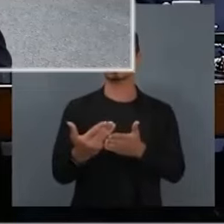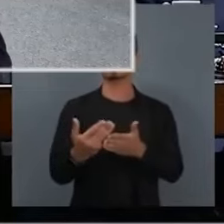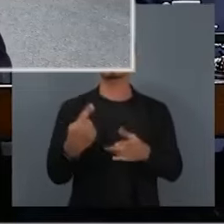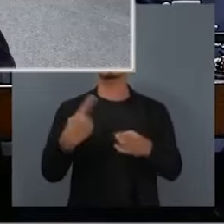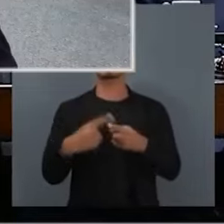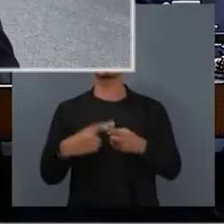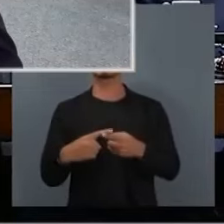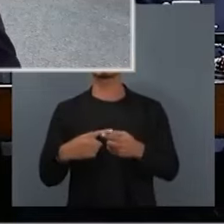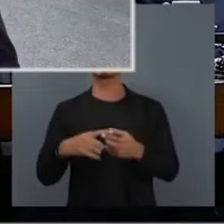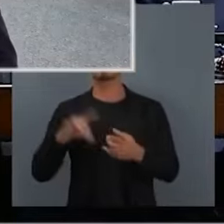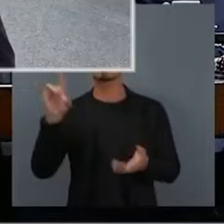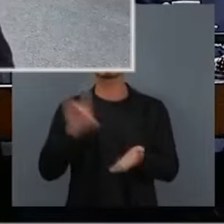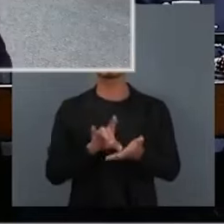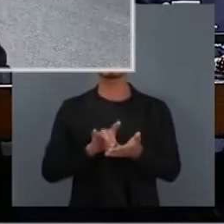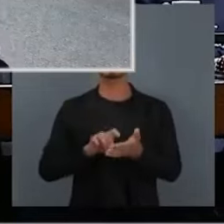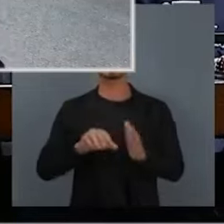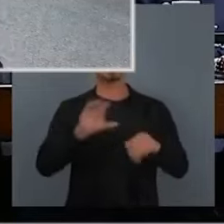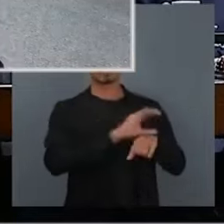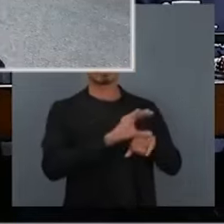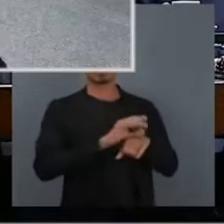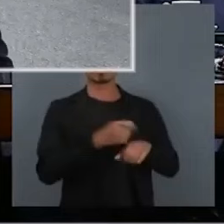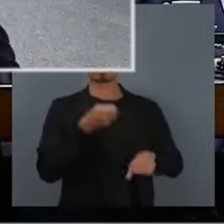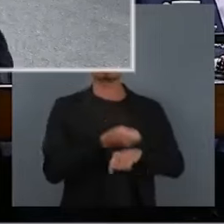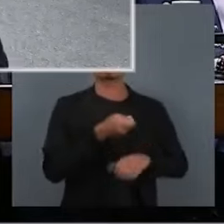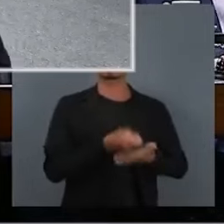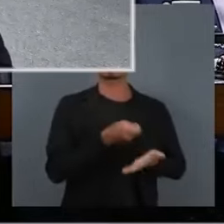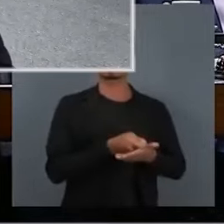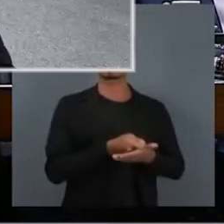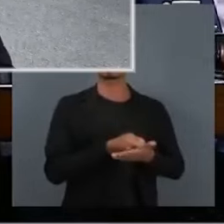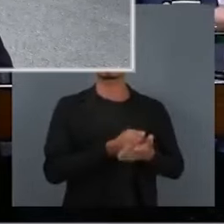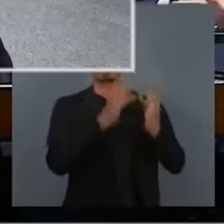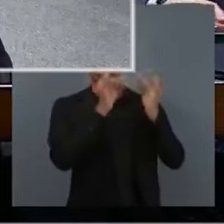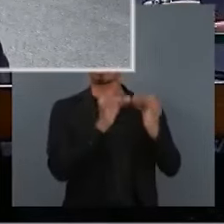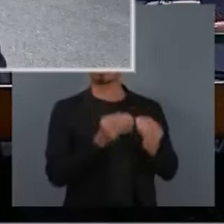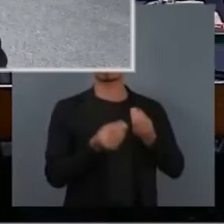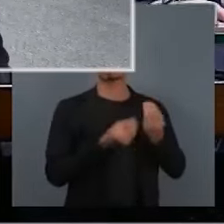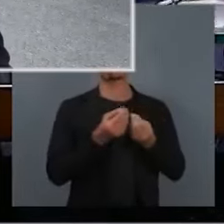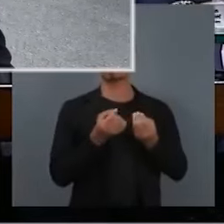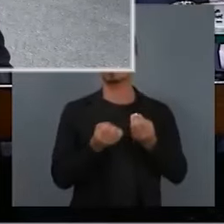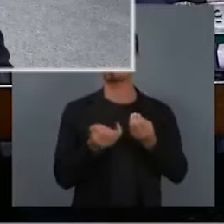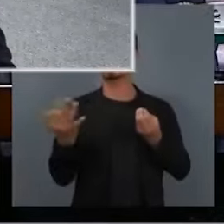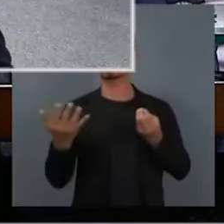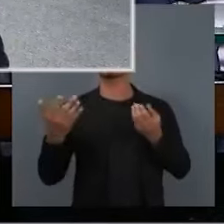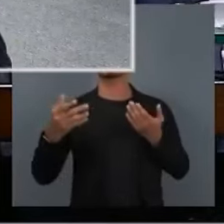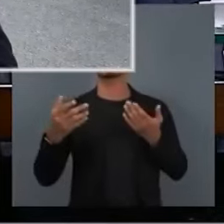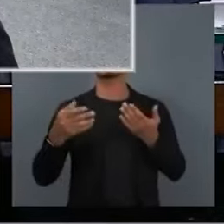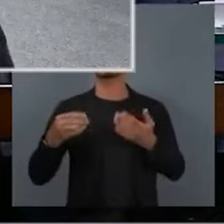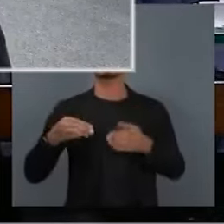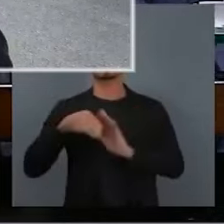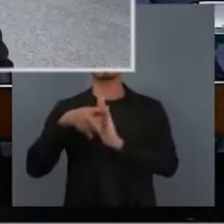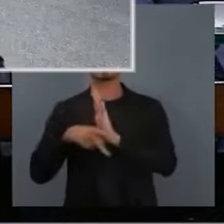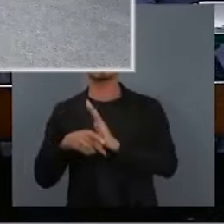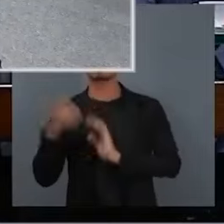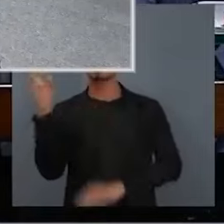medida. Mas o Congresso Nacional tem ali aproximadamente 120 dias para validar essa proposta. Então a gente acompanha agora esse resultado